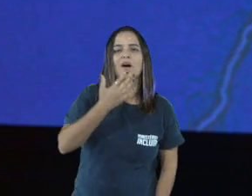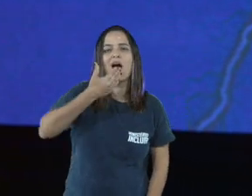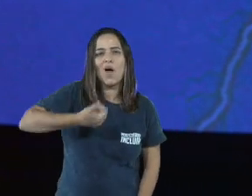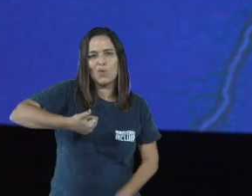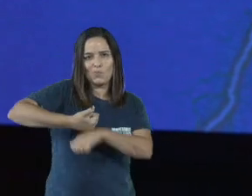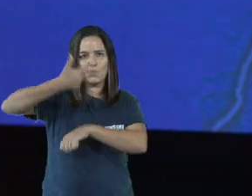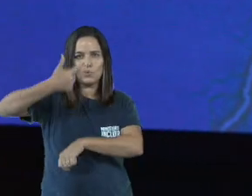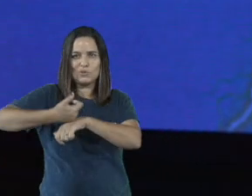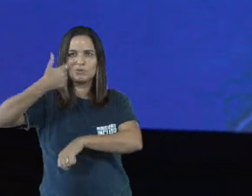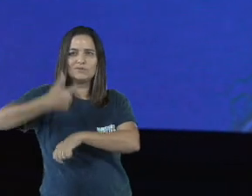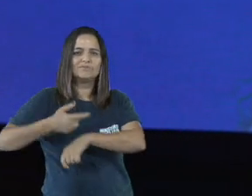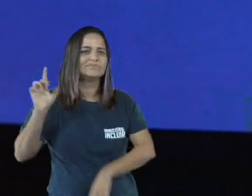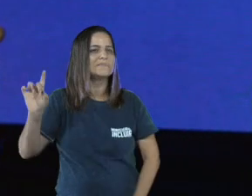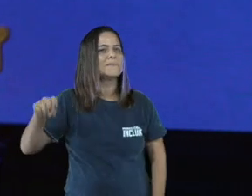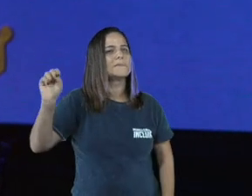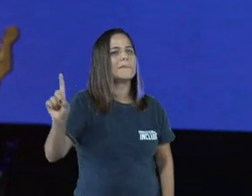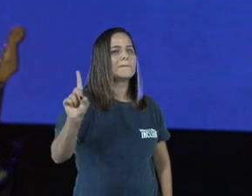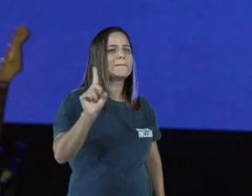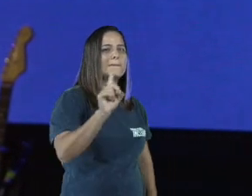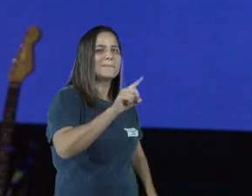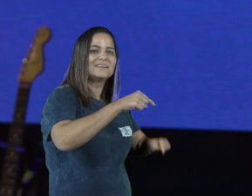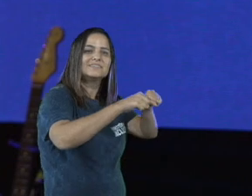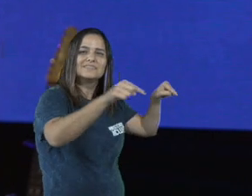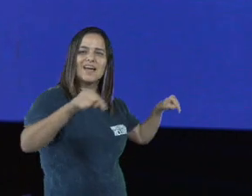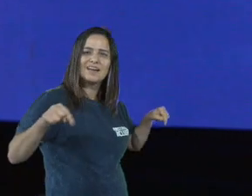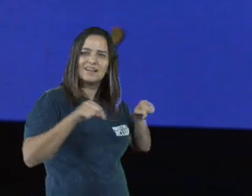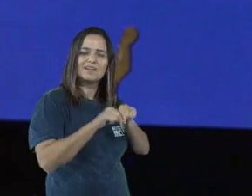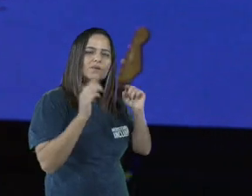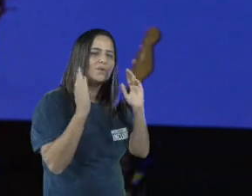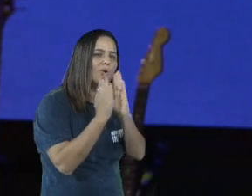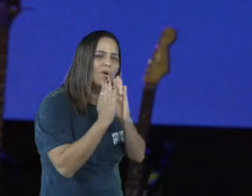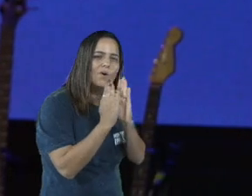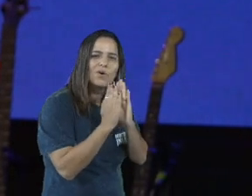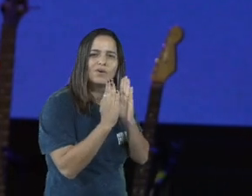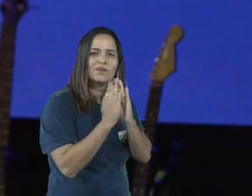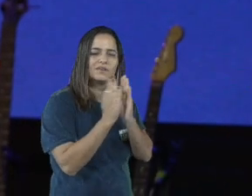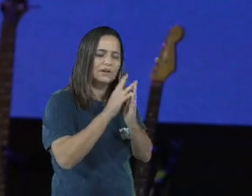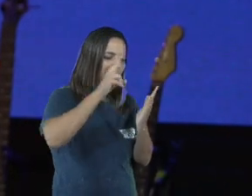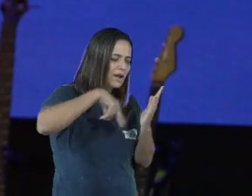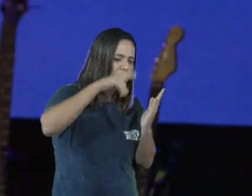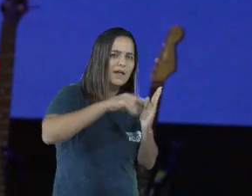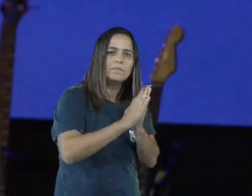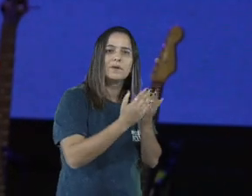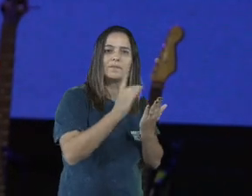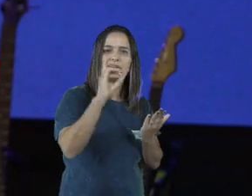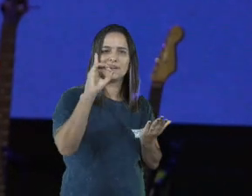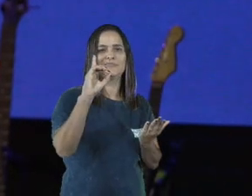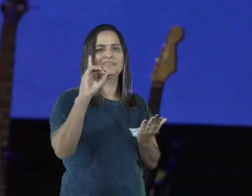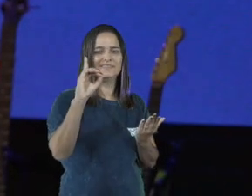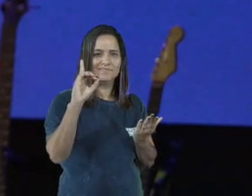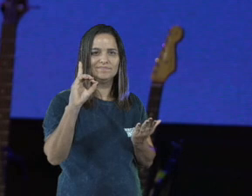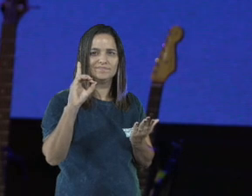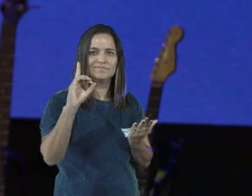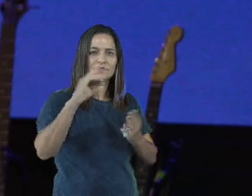em sete horas da noite a mulher termina de trabalhar o expediente nas 6 horas da noite então mas sempre alegre dando boa noite para